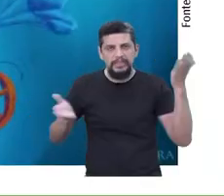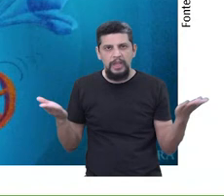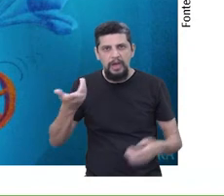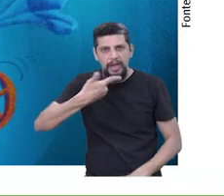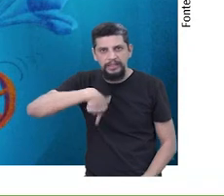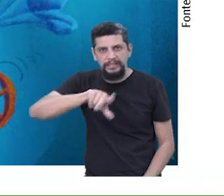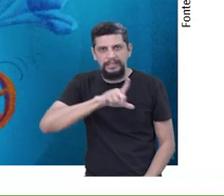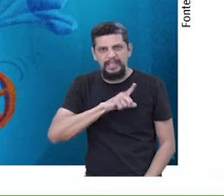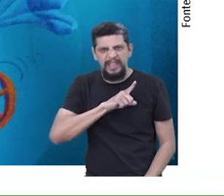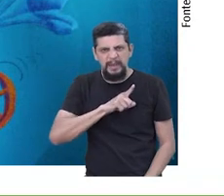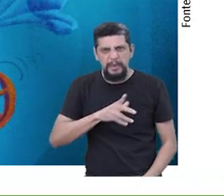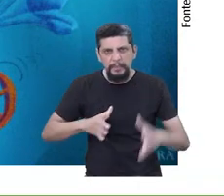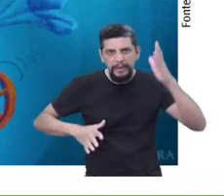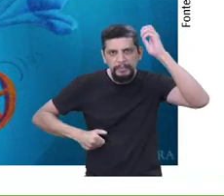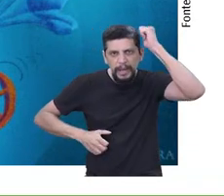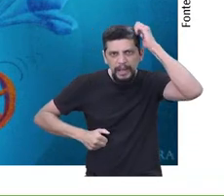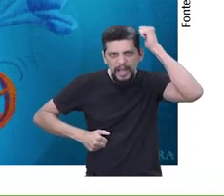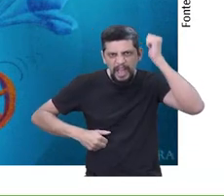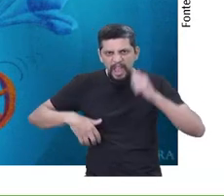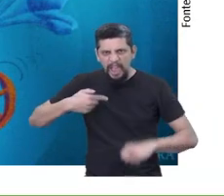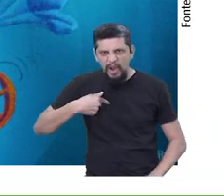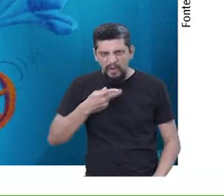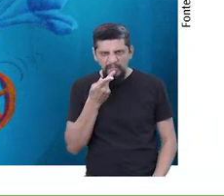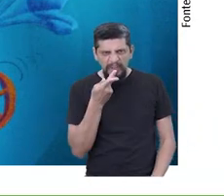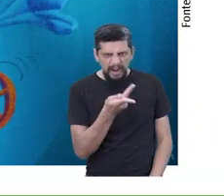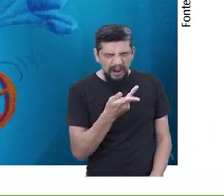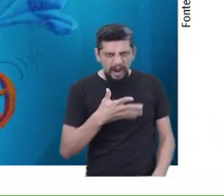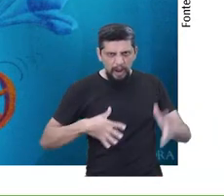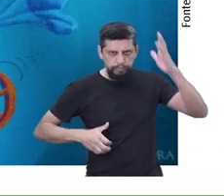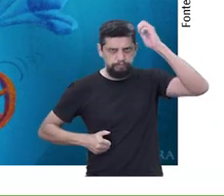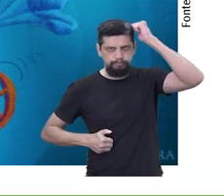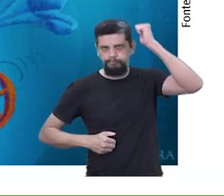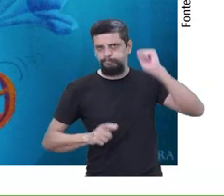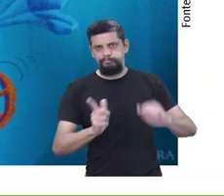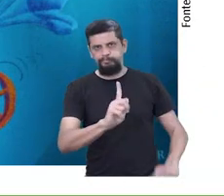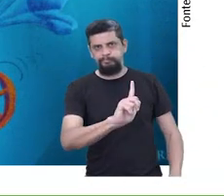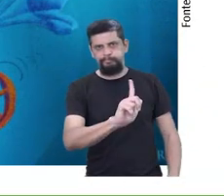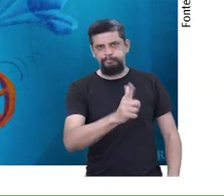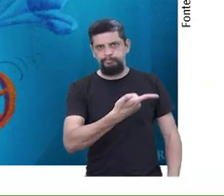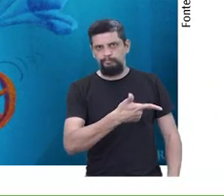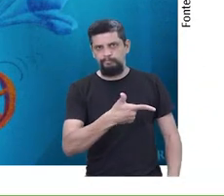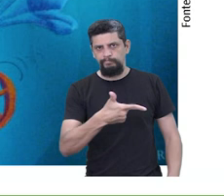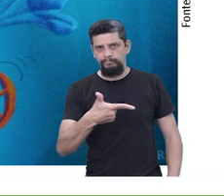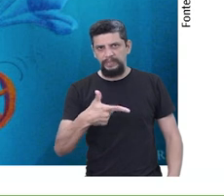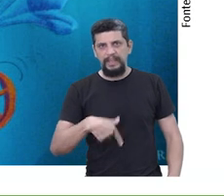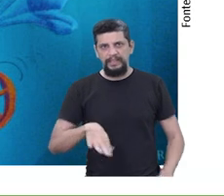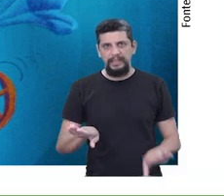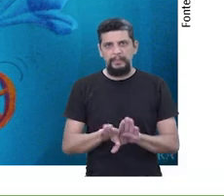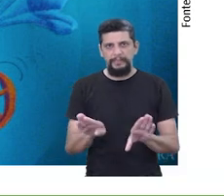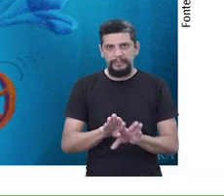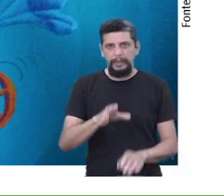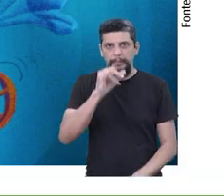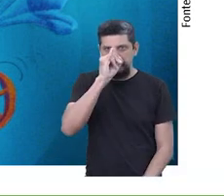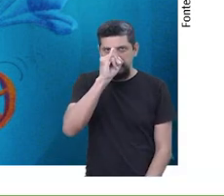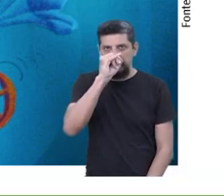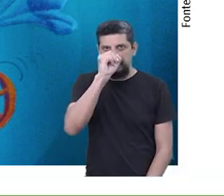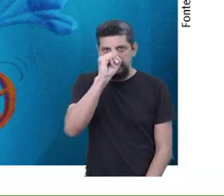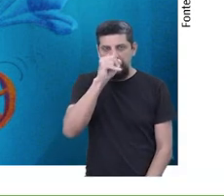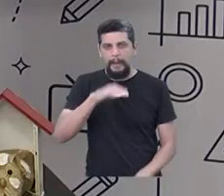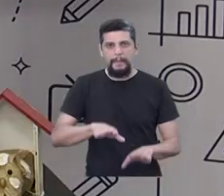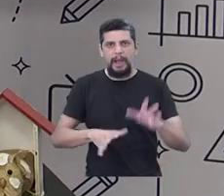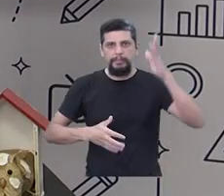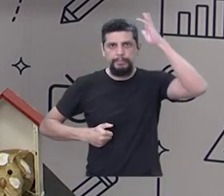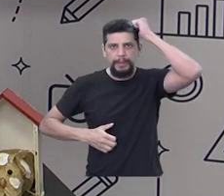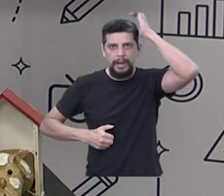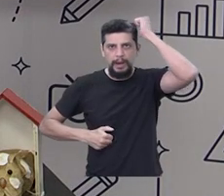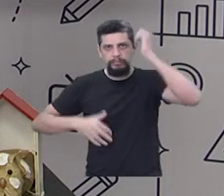nós vamos ter macaco. Eu falei macaco? Não. Ali tem porco também, aqui tem,